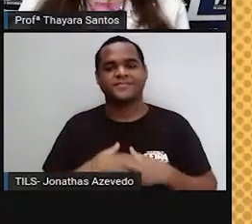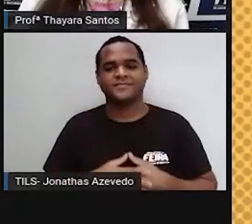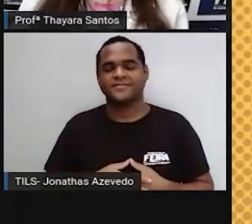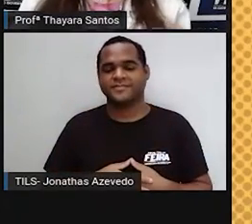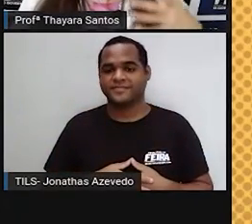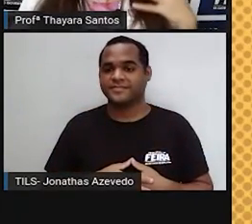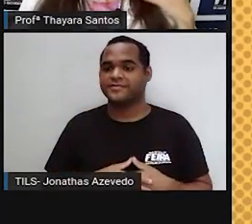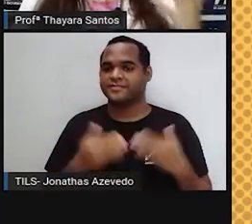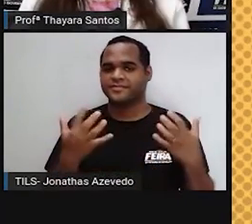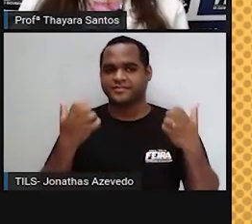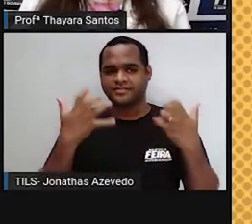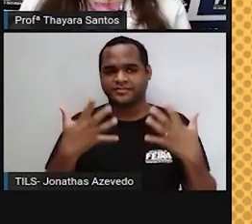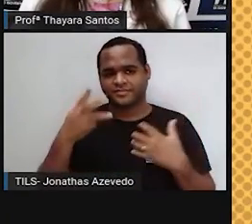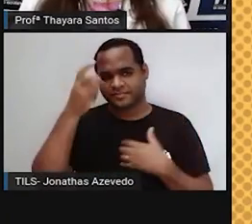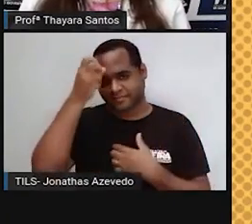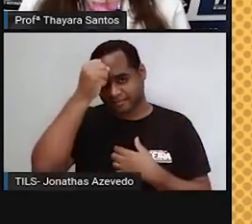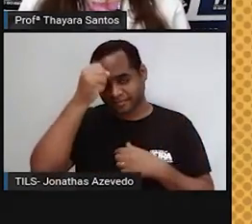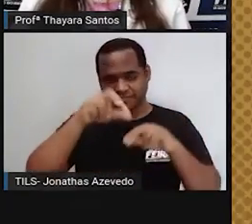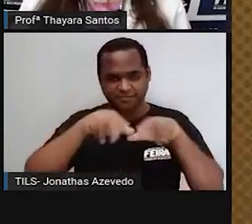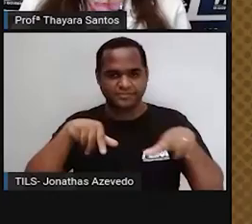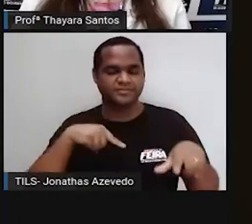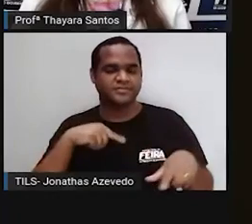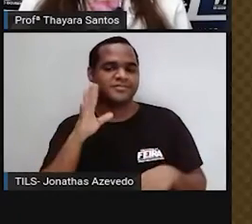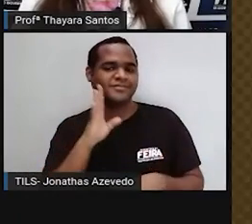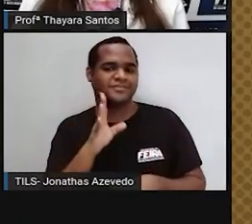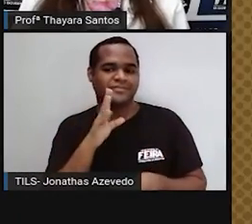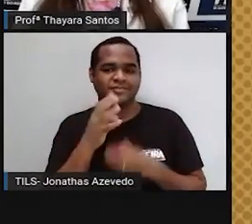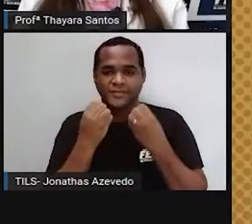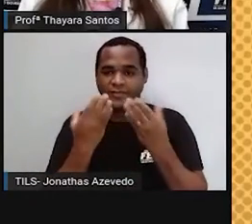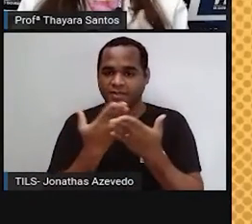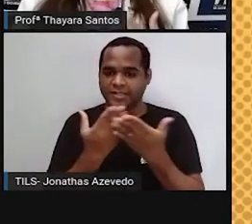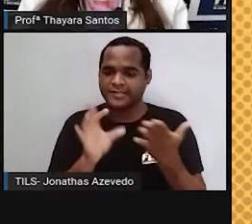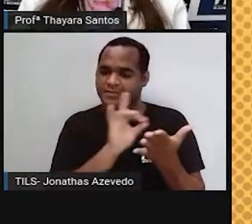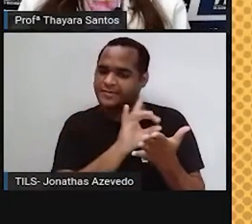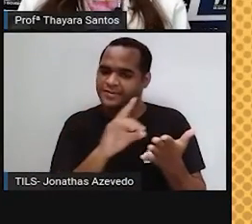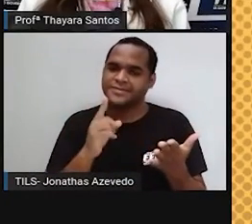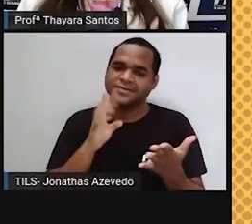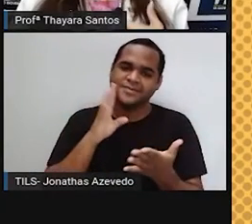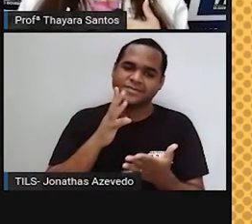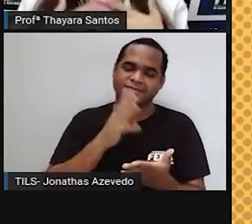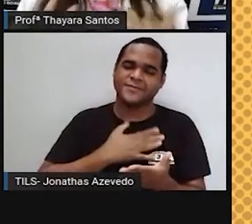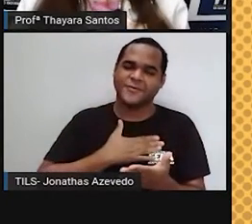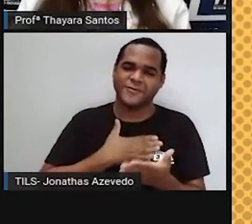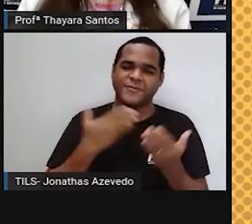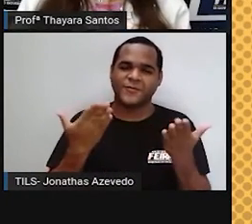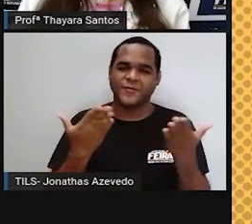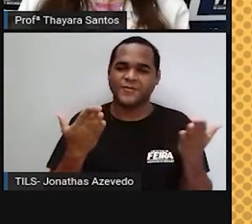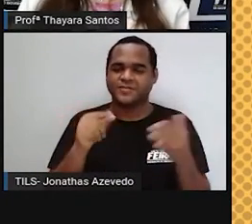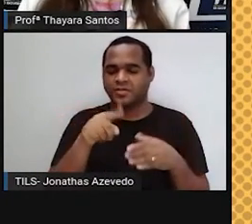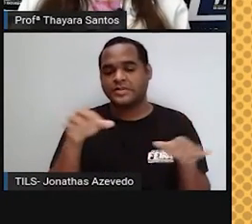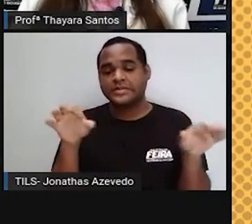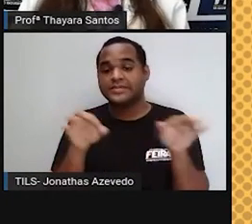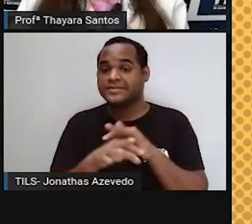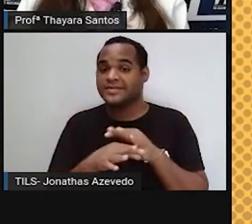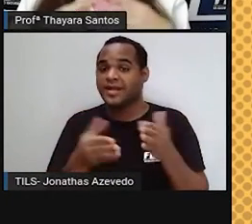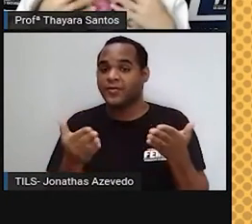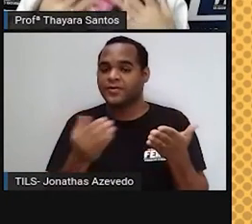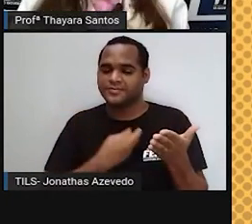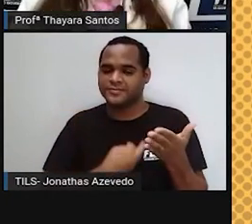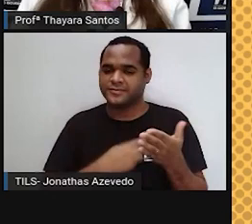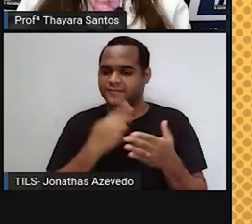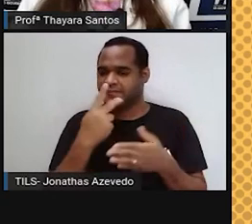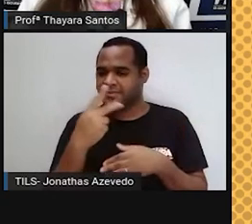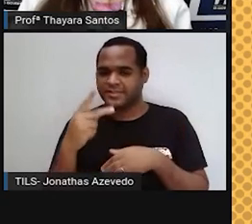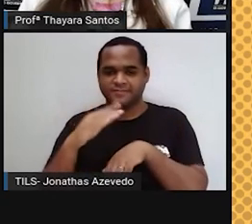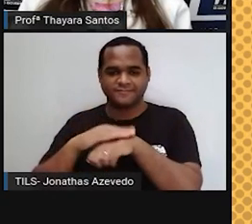Então, hoje a gente aprendeu muita coisa, né, gente? Eu espero que vocês tenham gostado. Por hoje, nós vamos encerrar por aqui, mas vocês